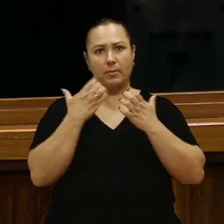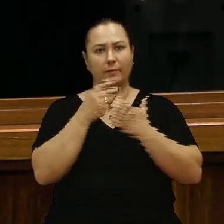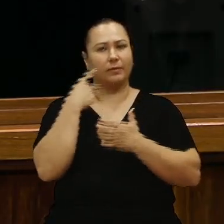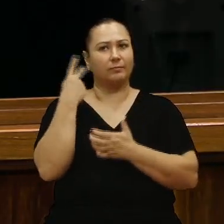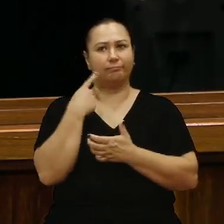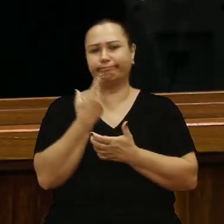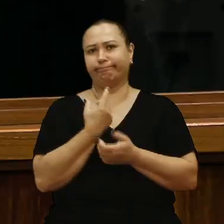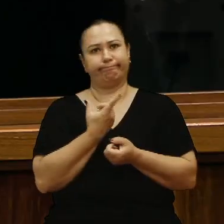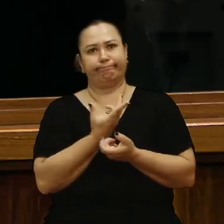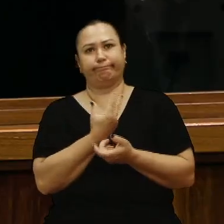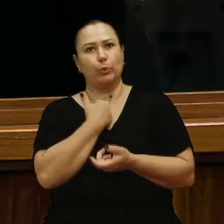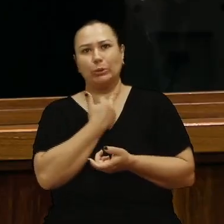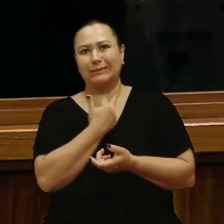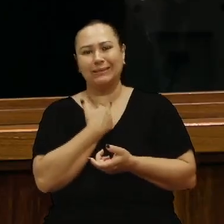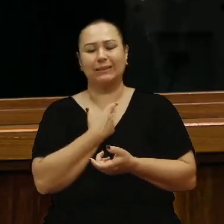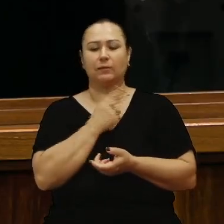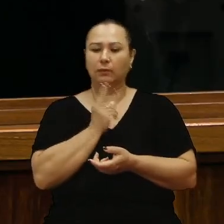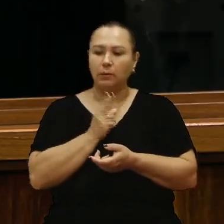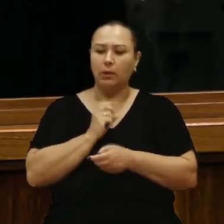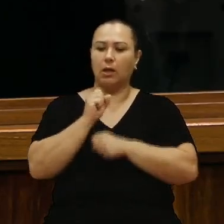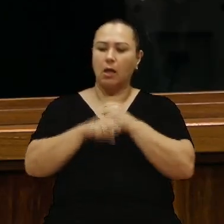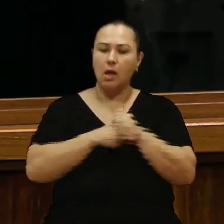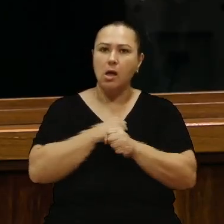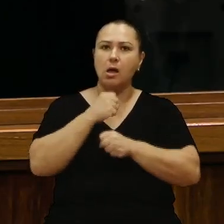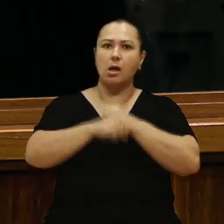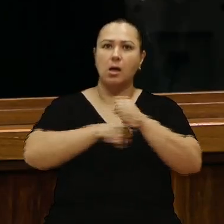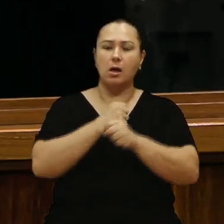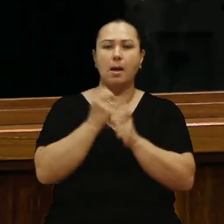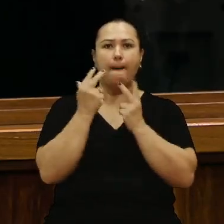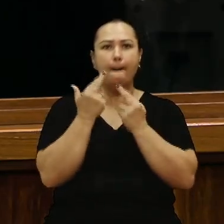mais, assim, todos os anos a mesma coisa.